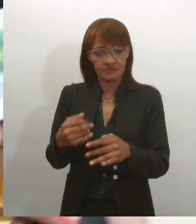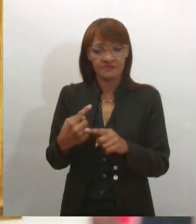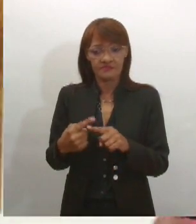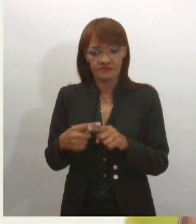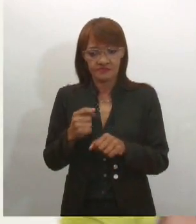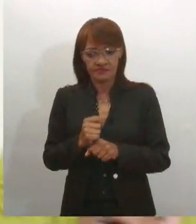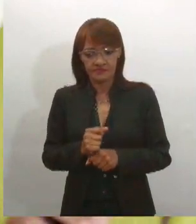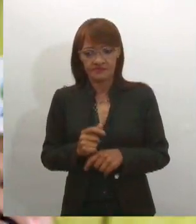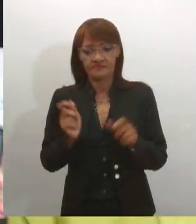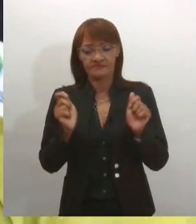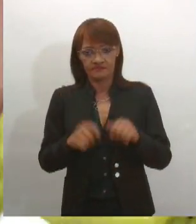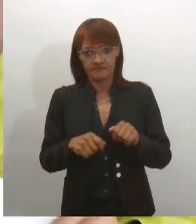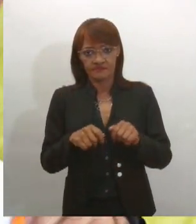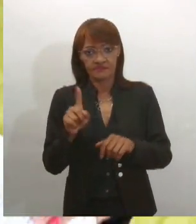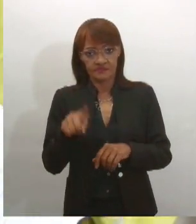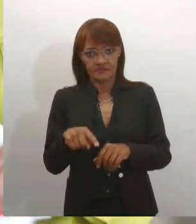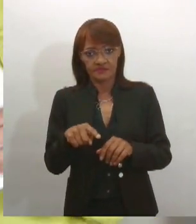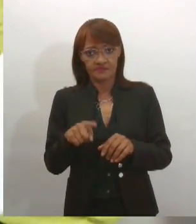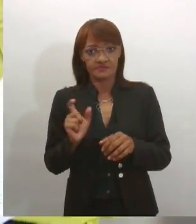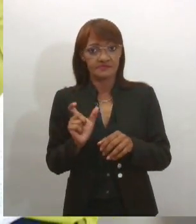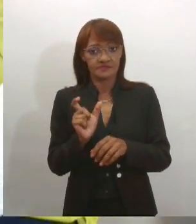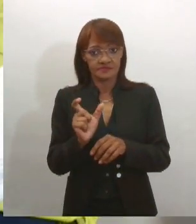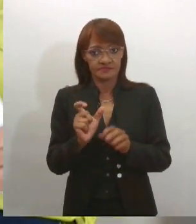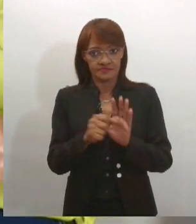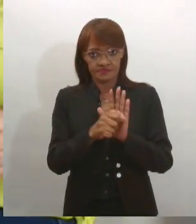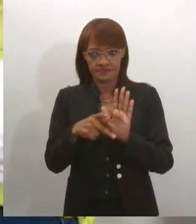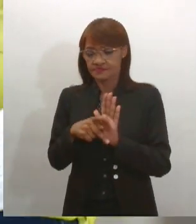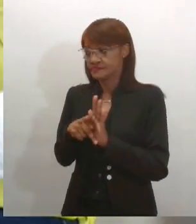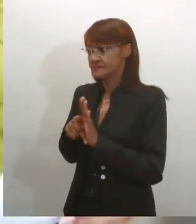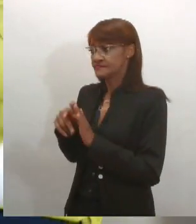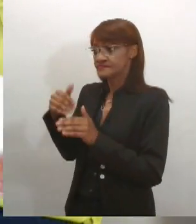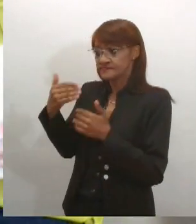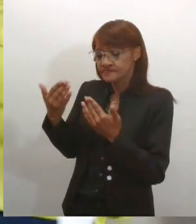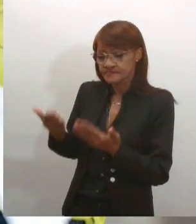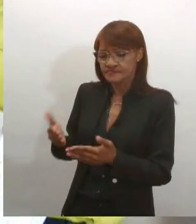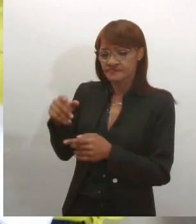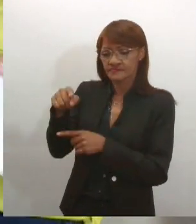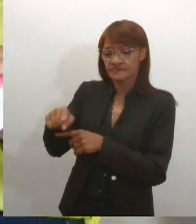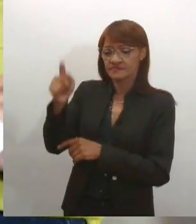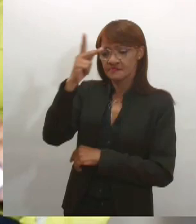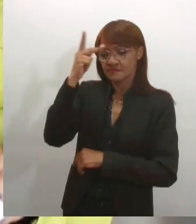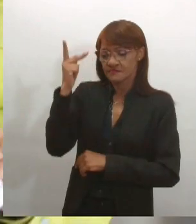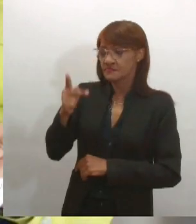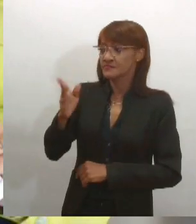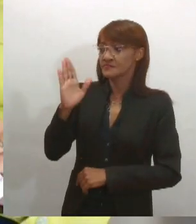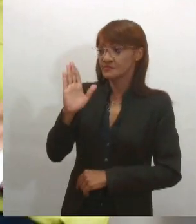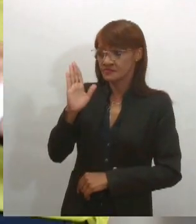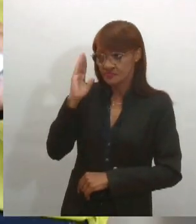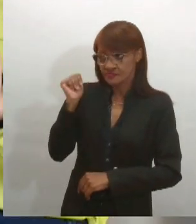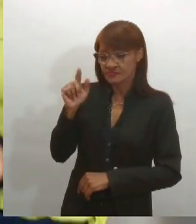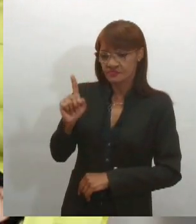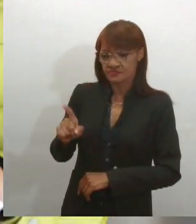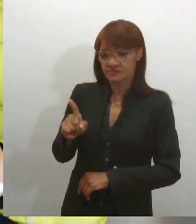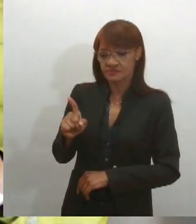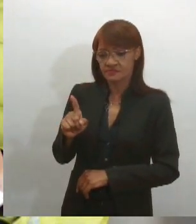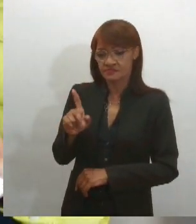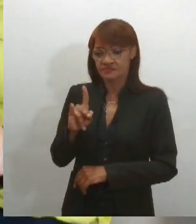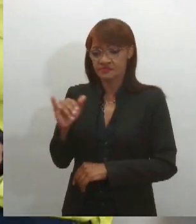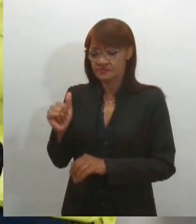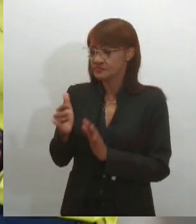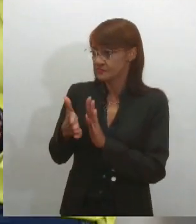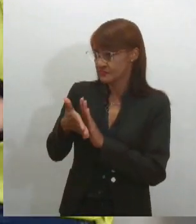título agora um outro ponto esse eleitor que sabe que já vai que não vai estar naquele dia da votação no seu